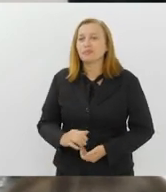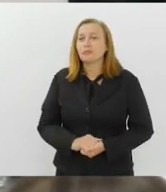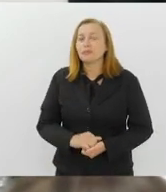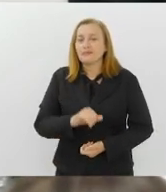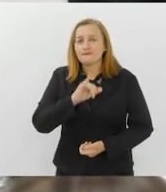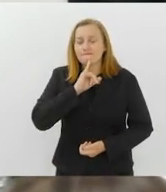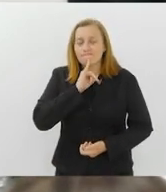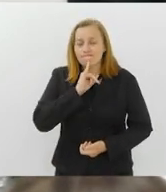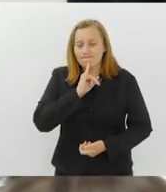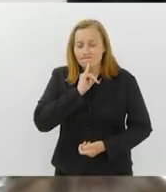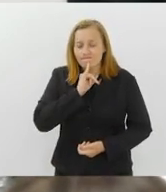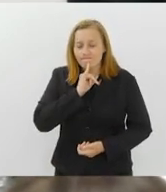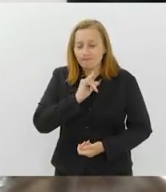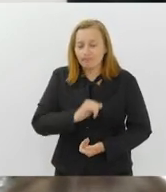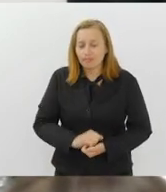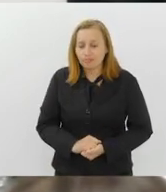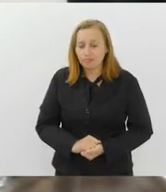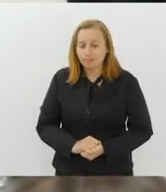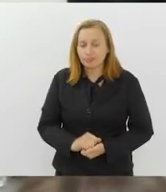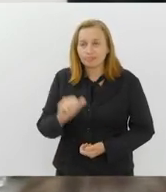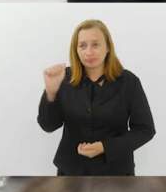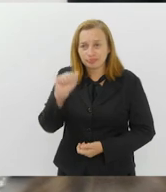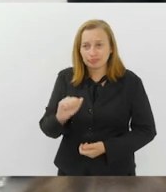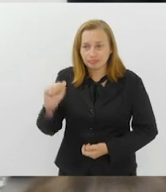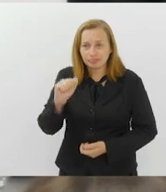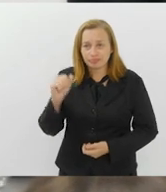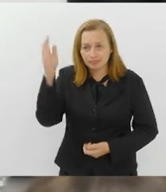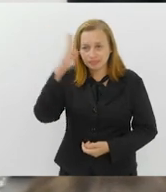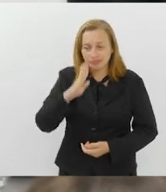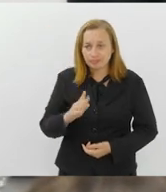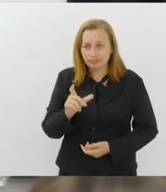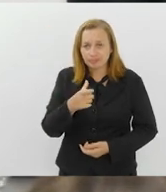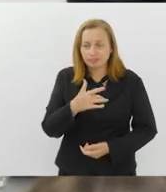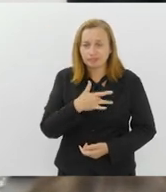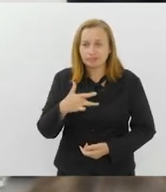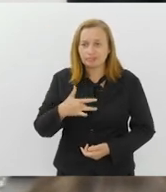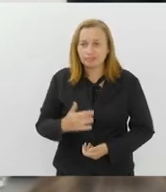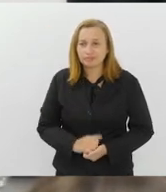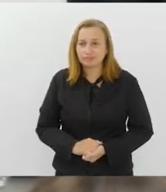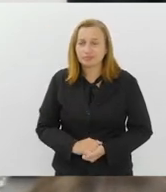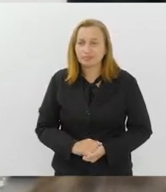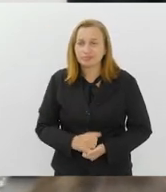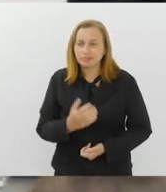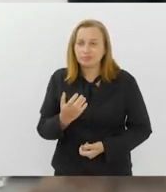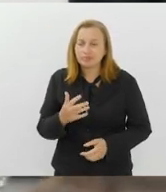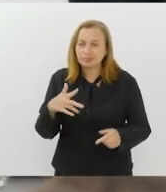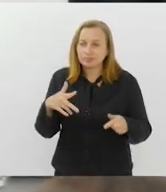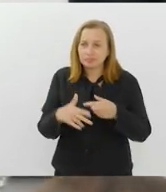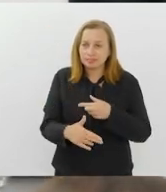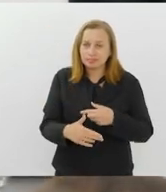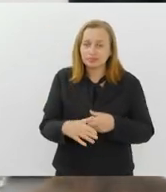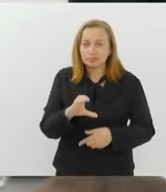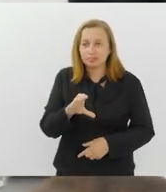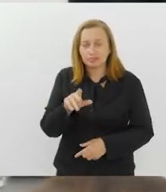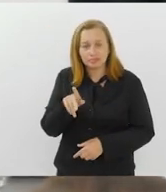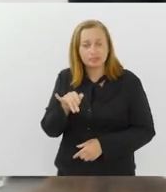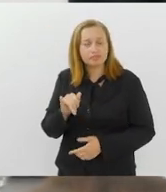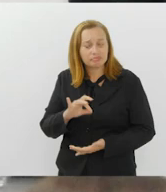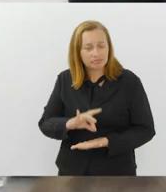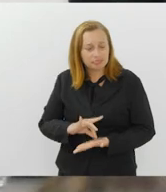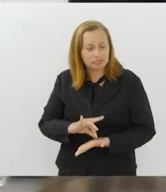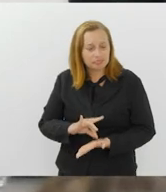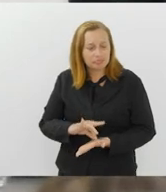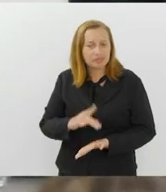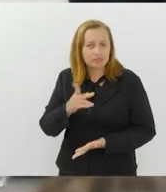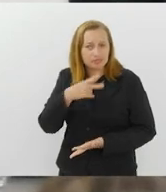indignação à Associação Brasileira de Planos de Saúde, tentando barrar realmente essa CPI. Como muito bem